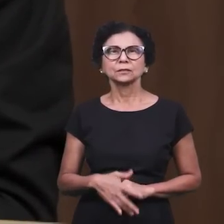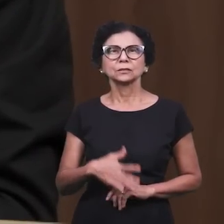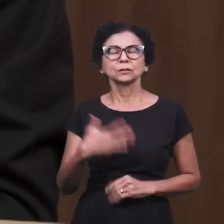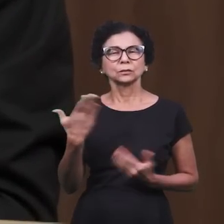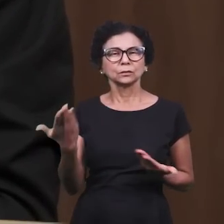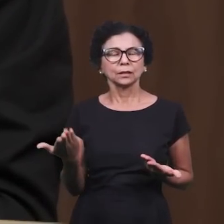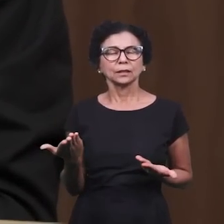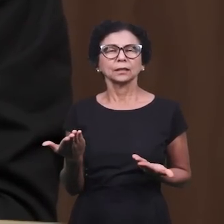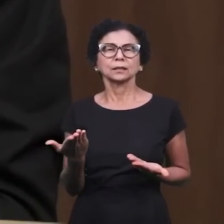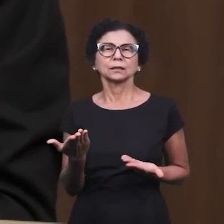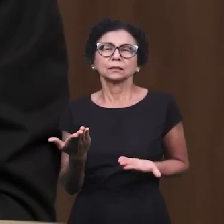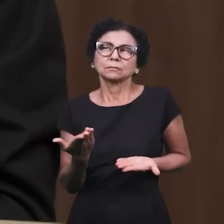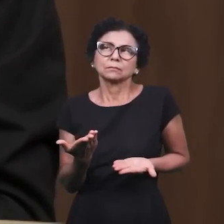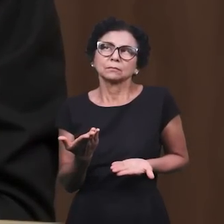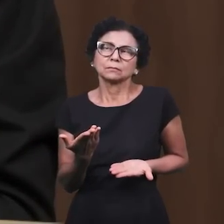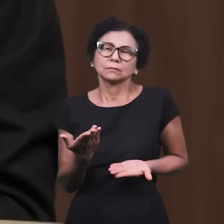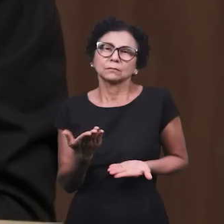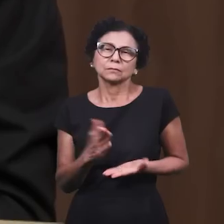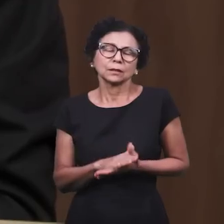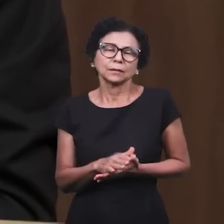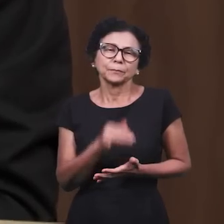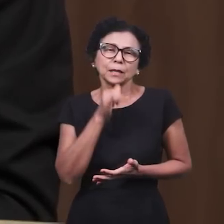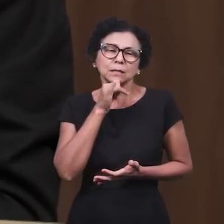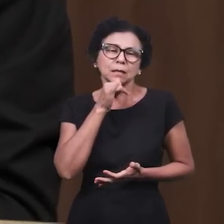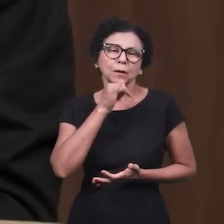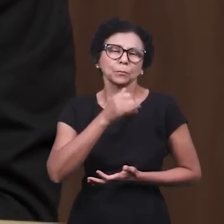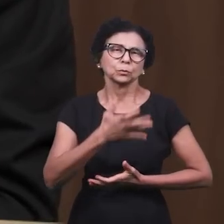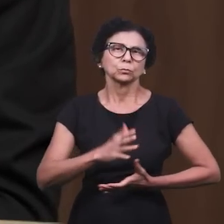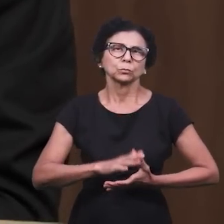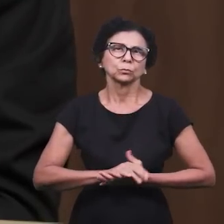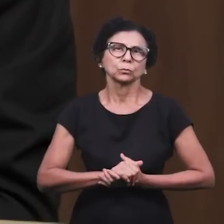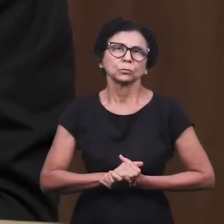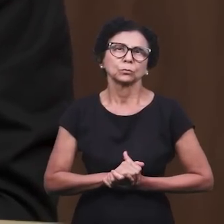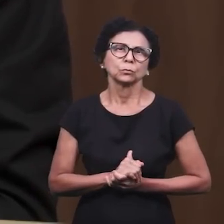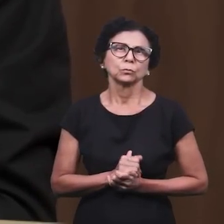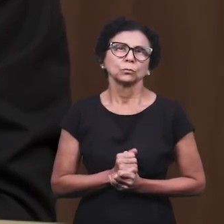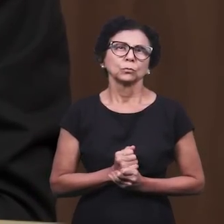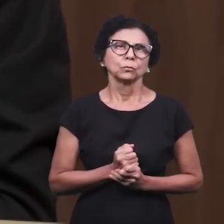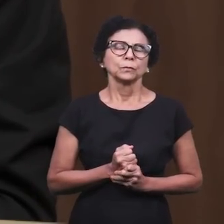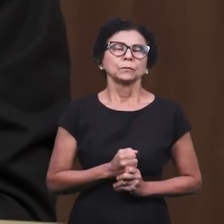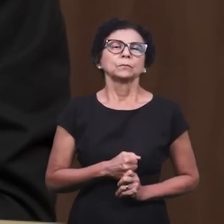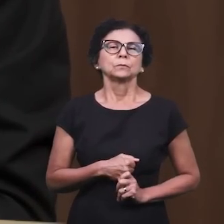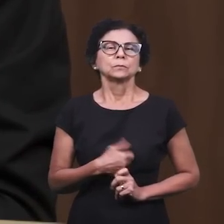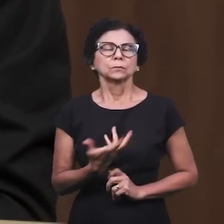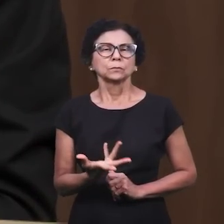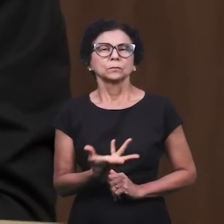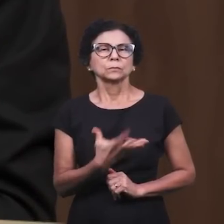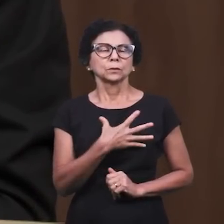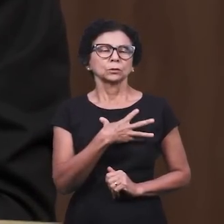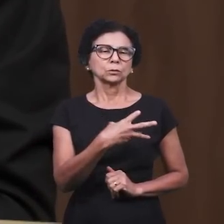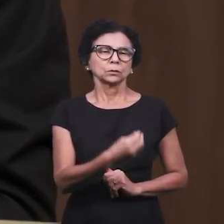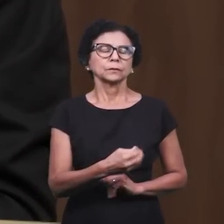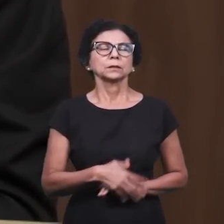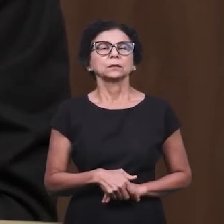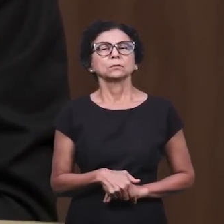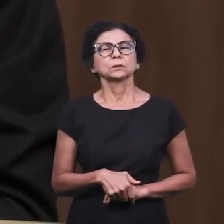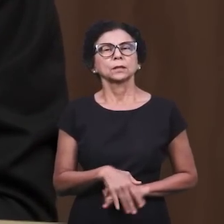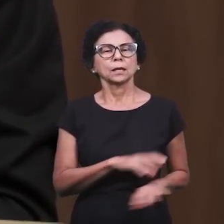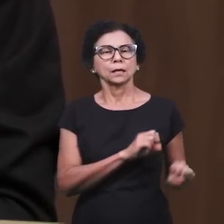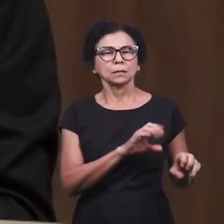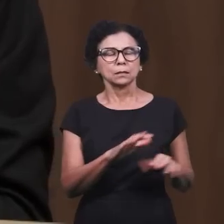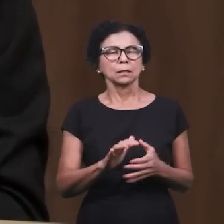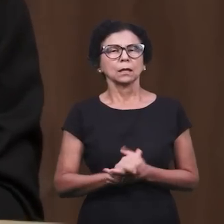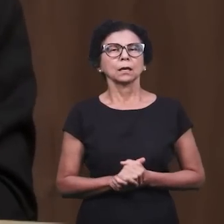na questão do menino, dos nossos filhos, no sentido como homem, como ser humano, como cidadão, podemos falar da